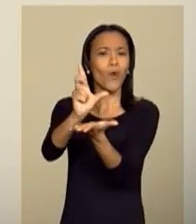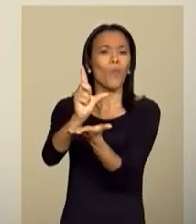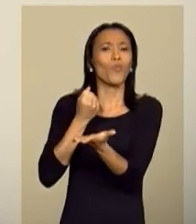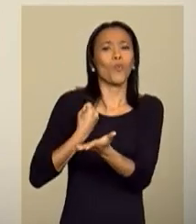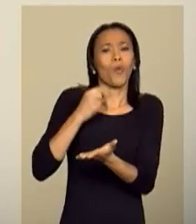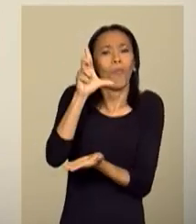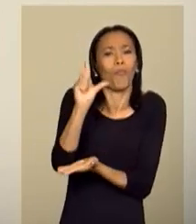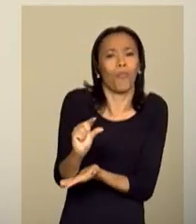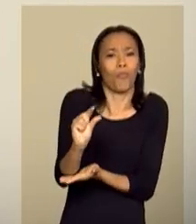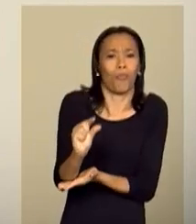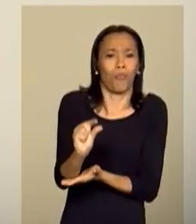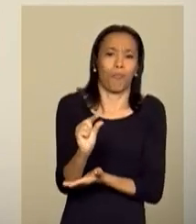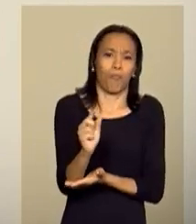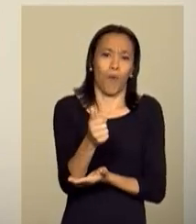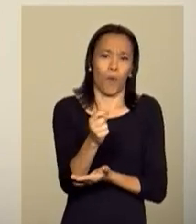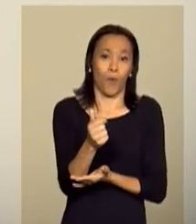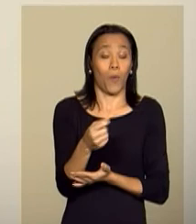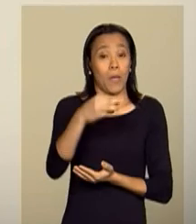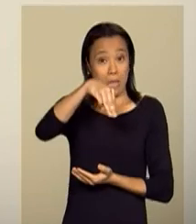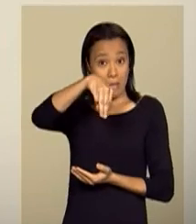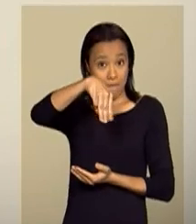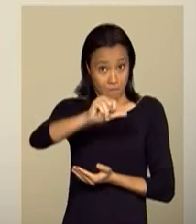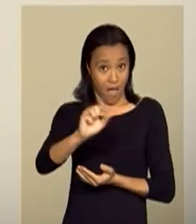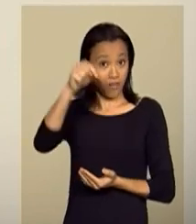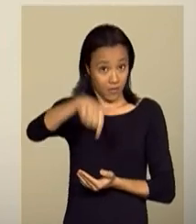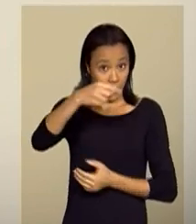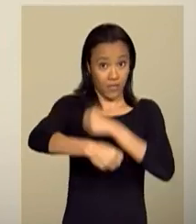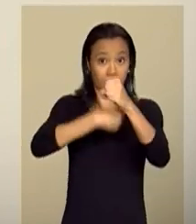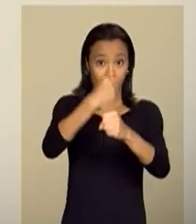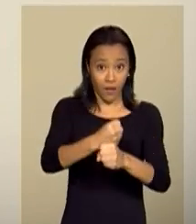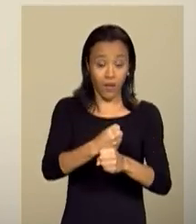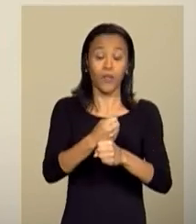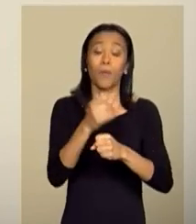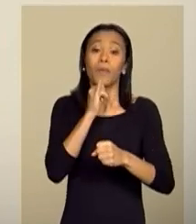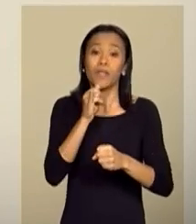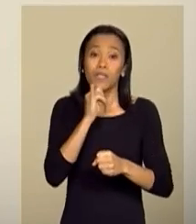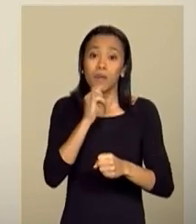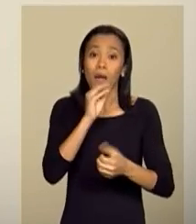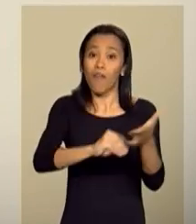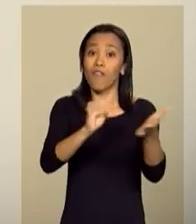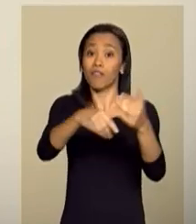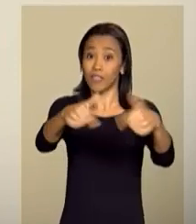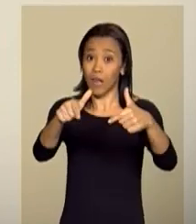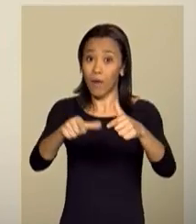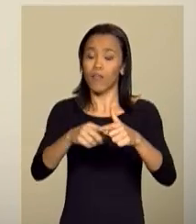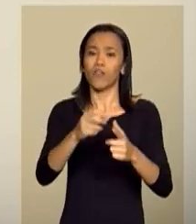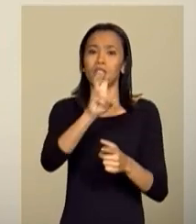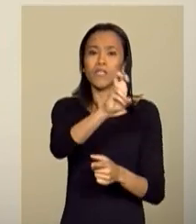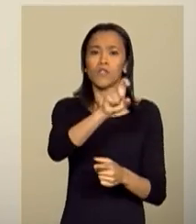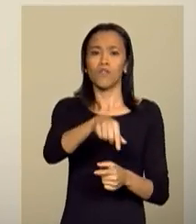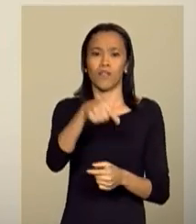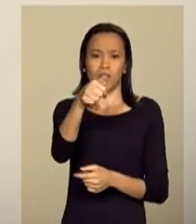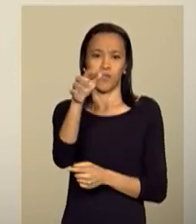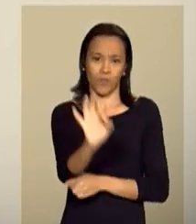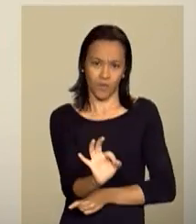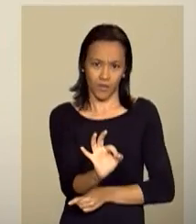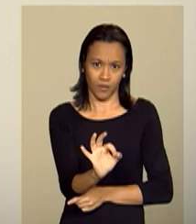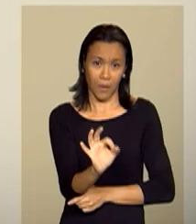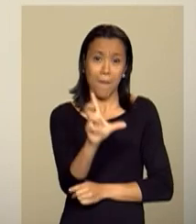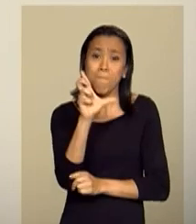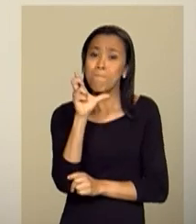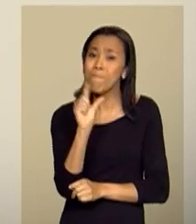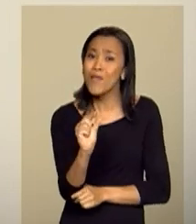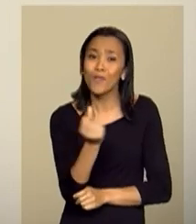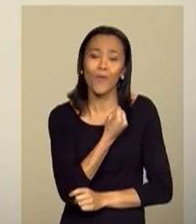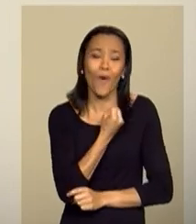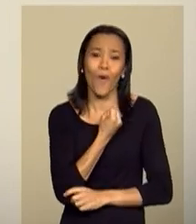níveis da nossa história em março deste ano por exemplo a taxa de desemprego foi de 5,7 por. a menor